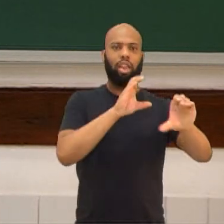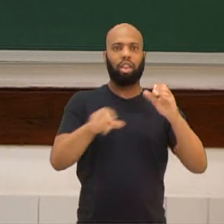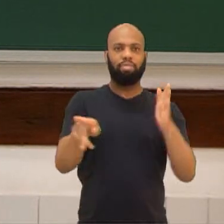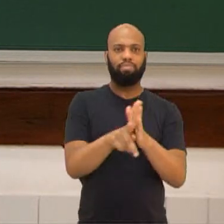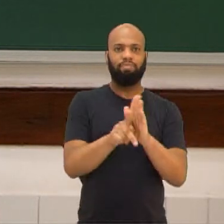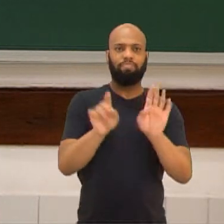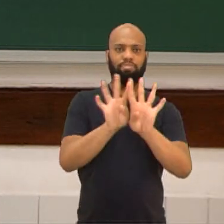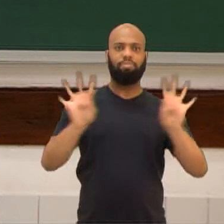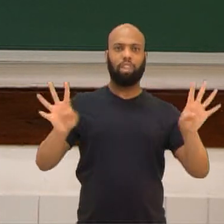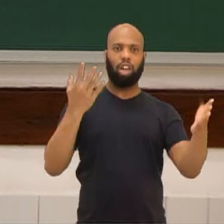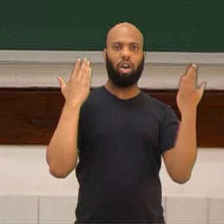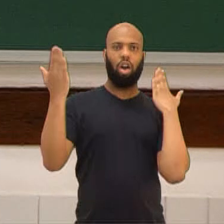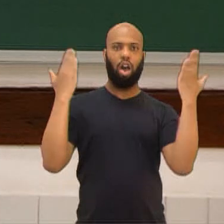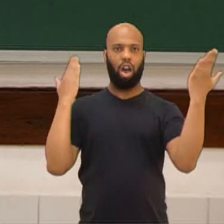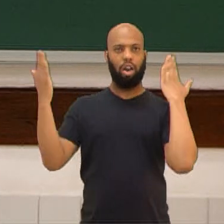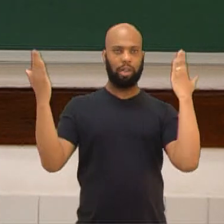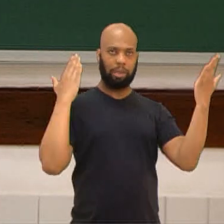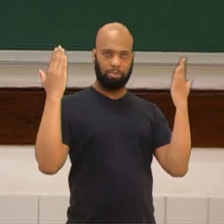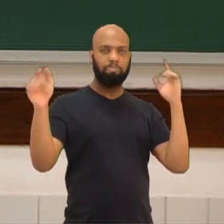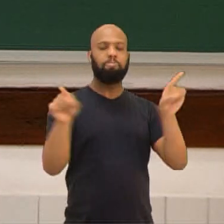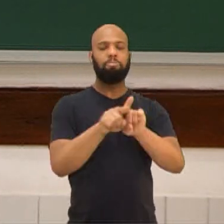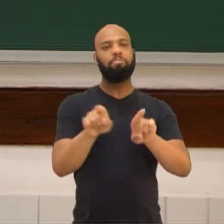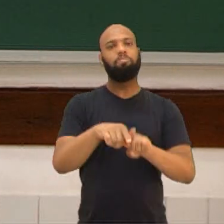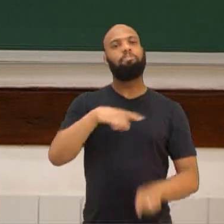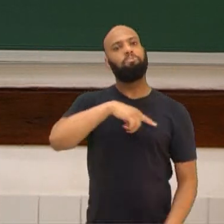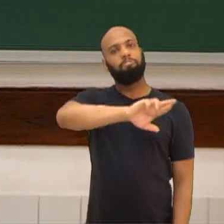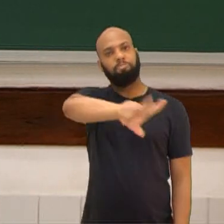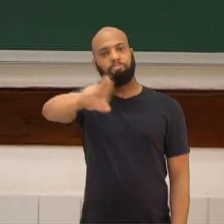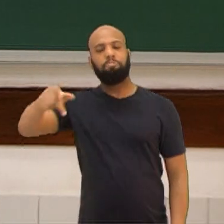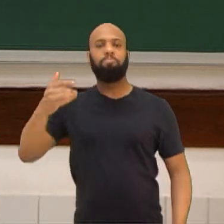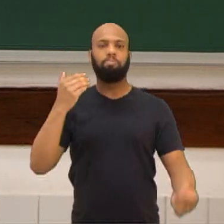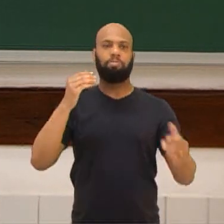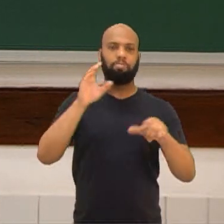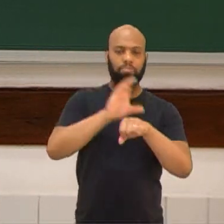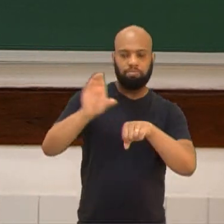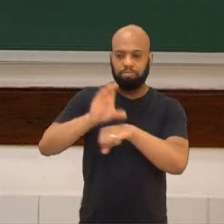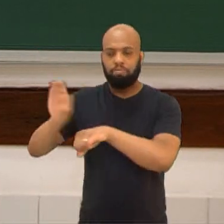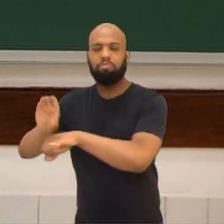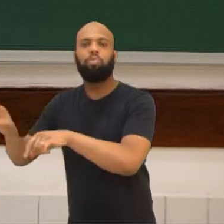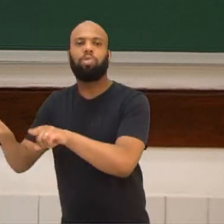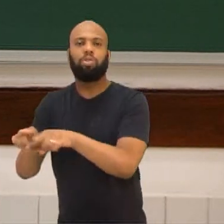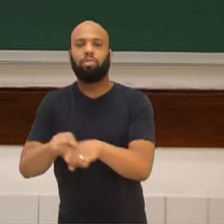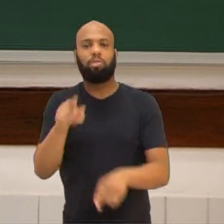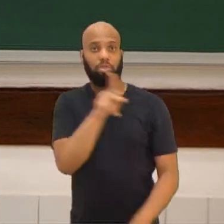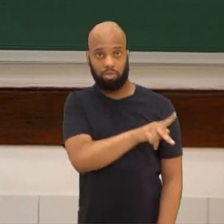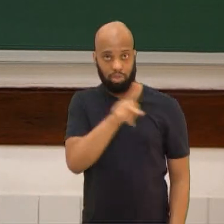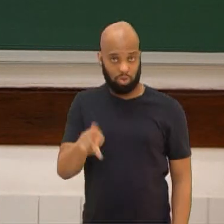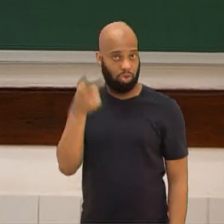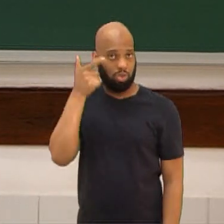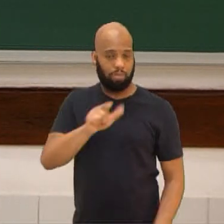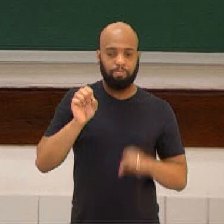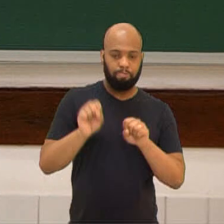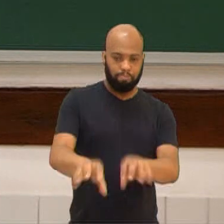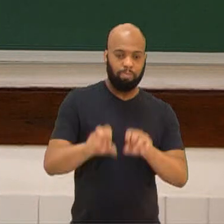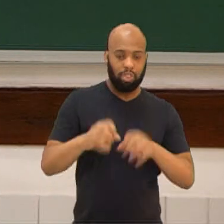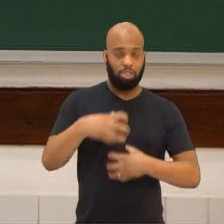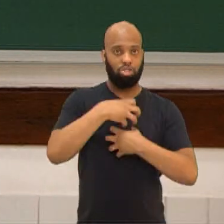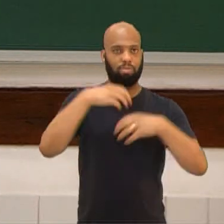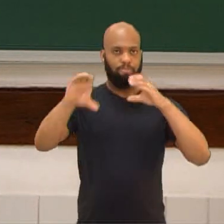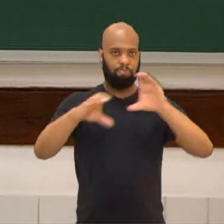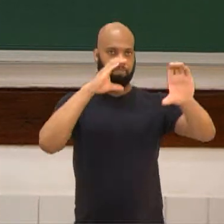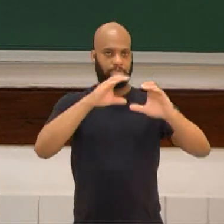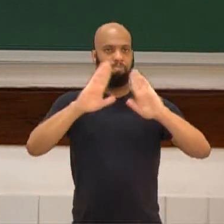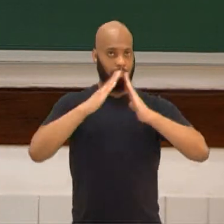ele desenvolveu vários cursos para os professores poderem aplicar essa aula de coral nas escolas. Então, ele foi bem importante para as